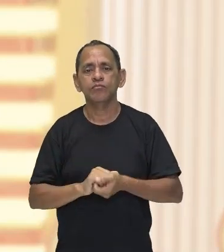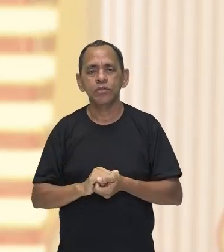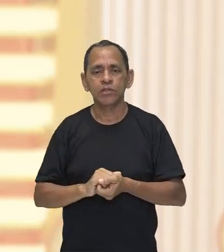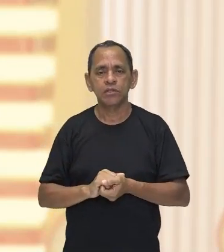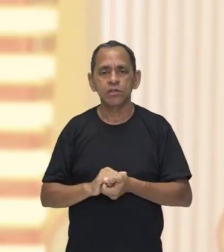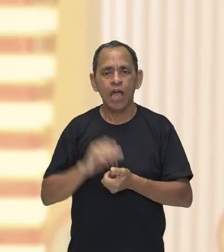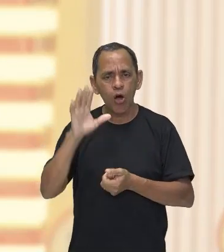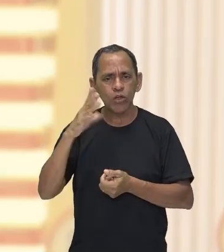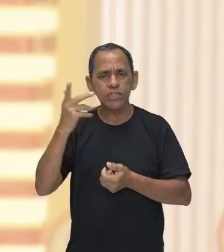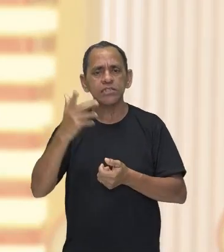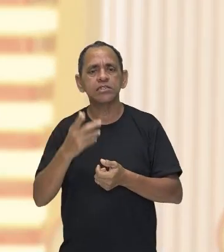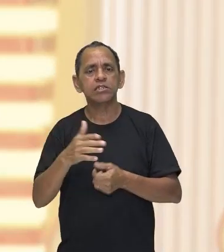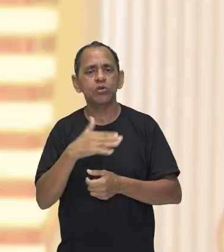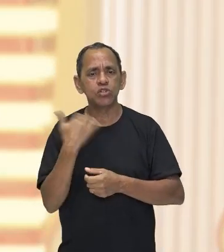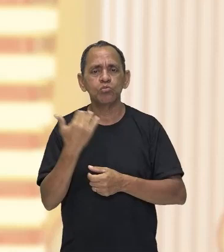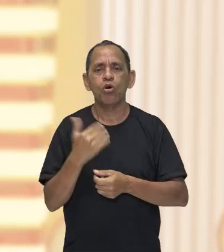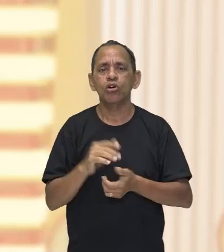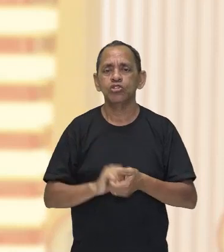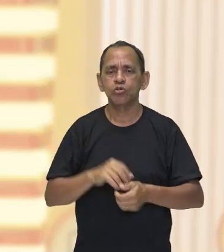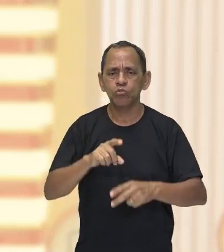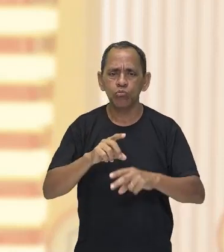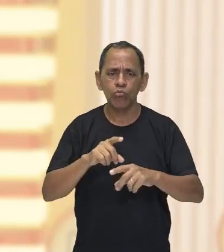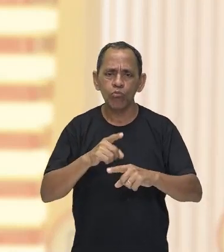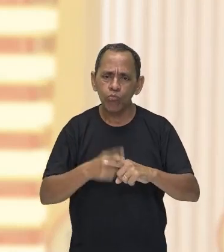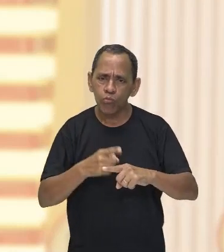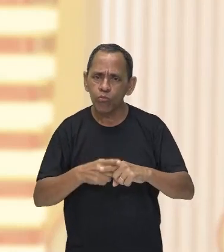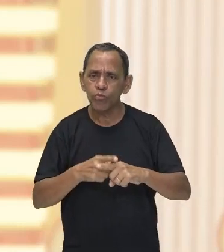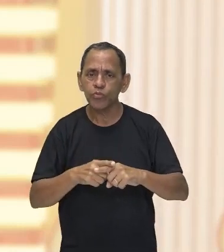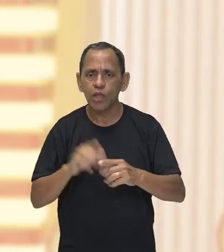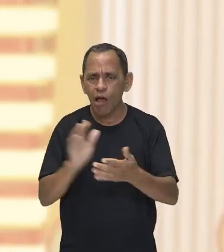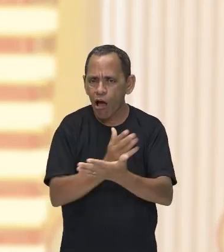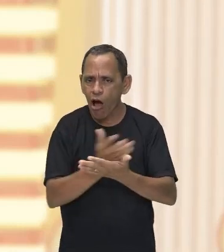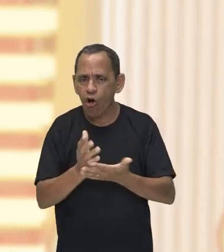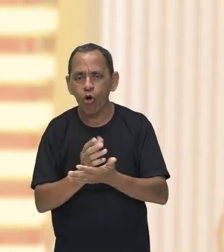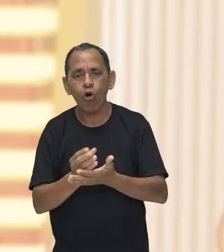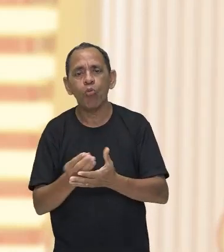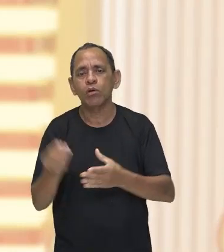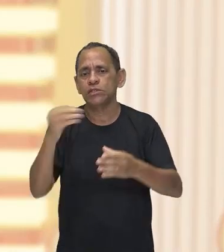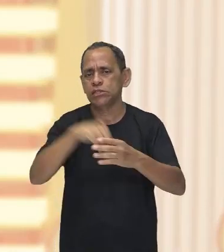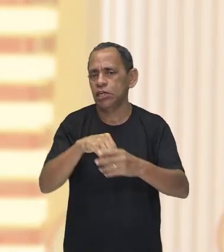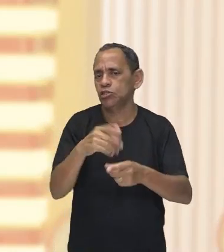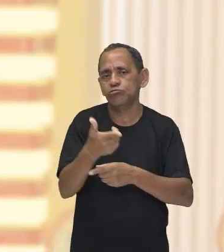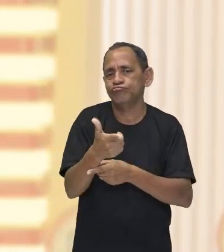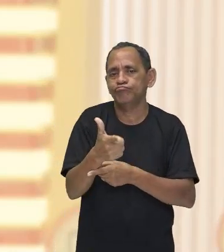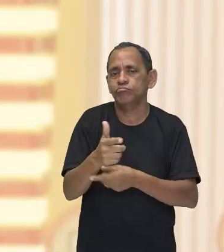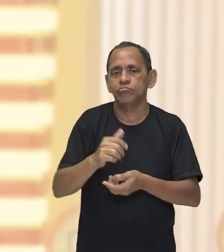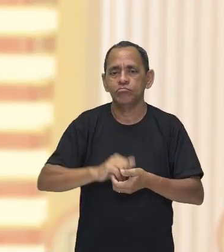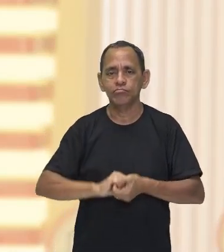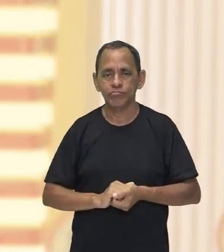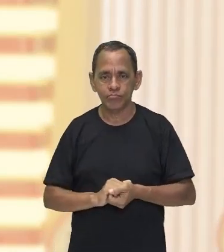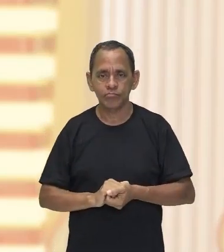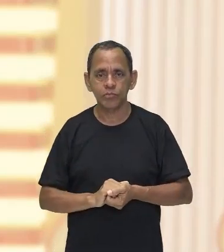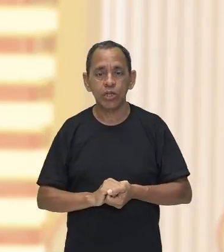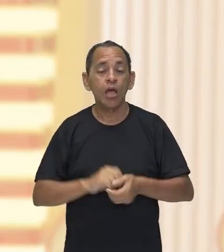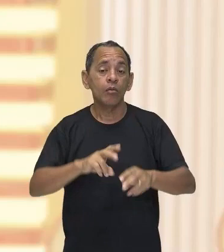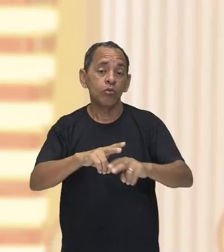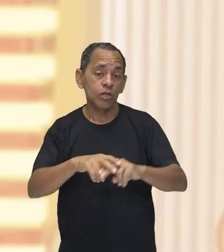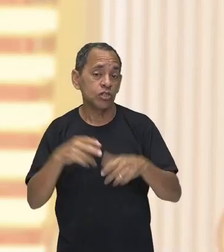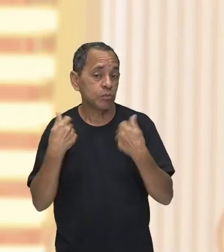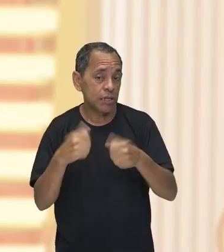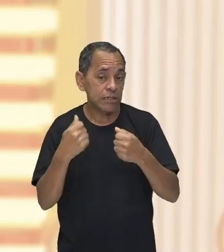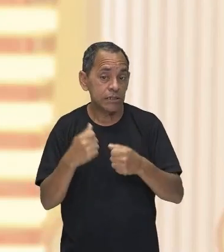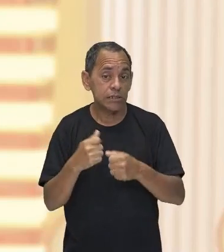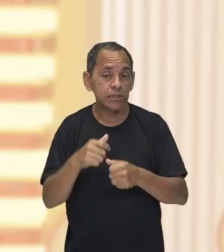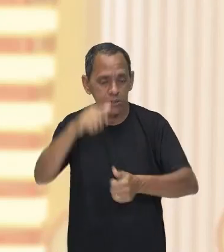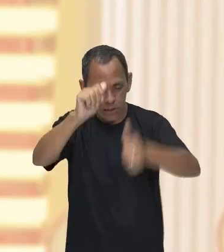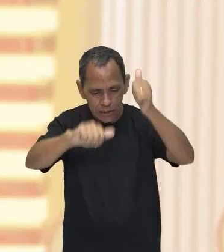Então, algumas dessas, elas não entram, então, nesses índices estatísticos. Exatamente por isso que a gente precisa, então, analisar